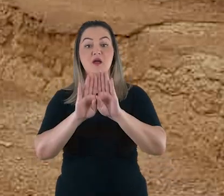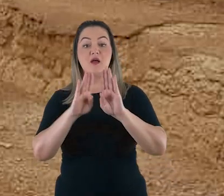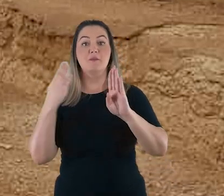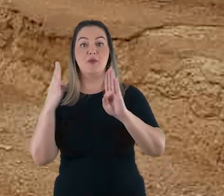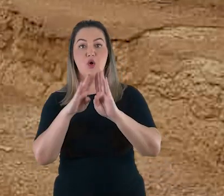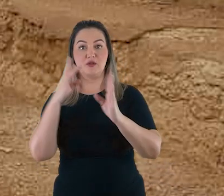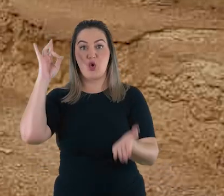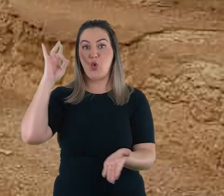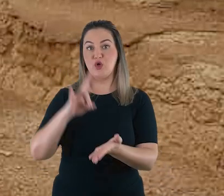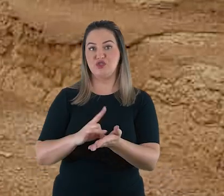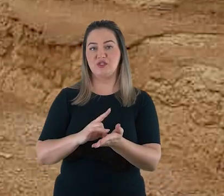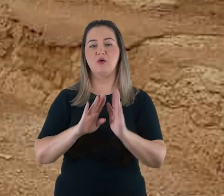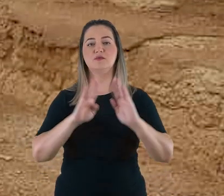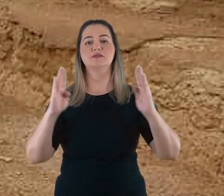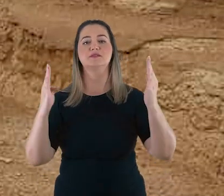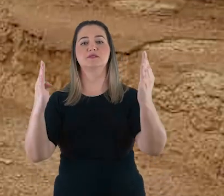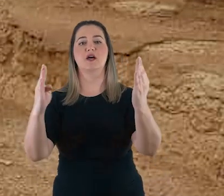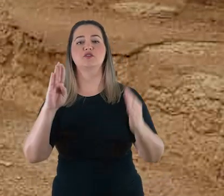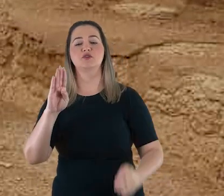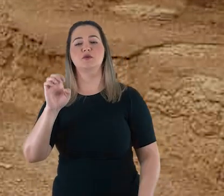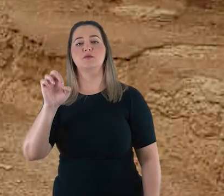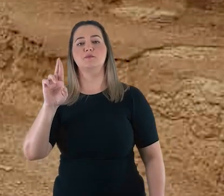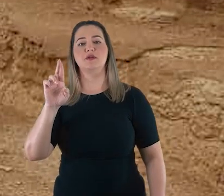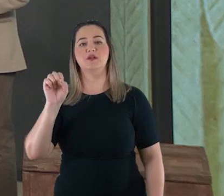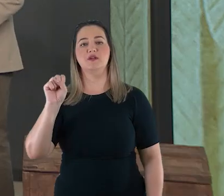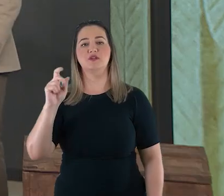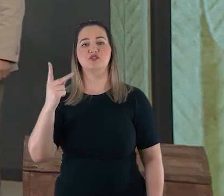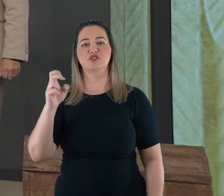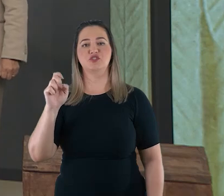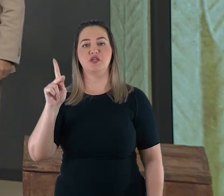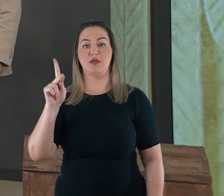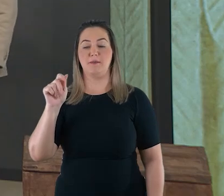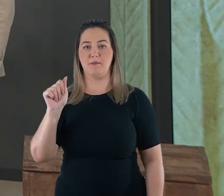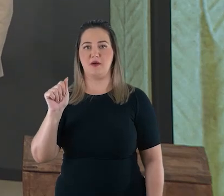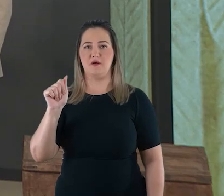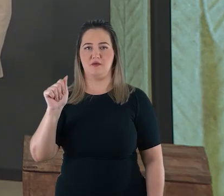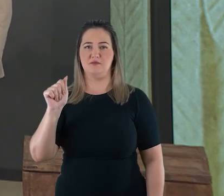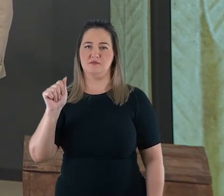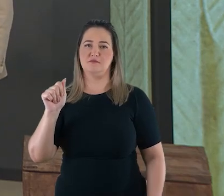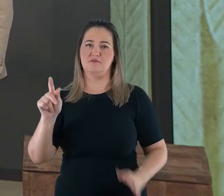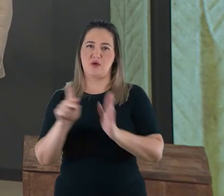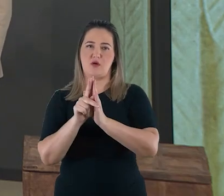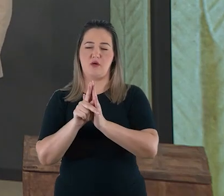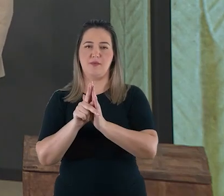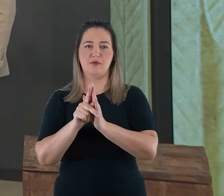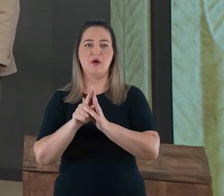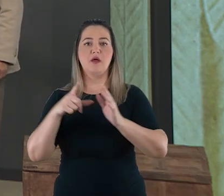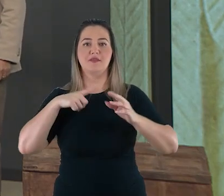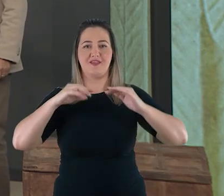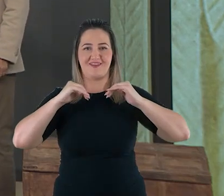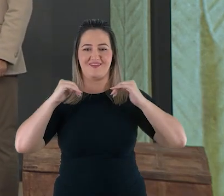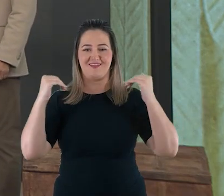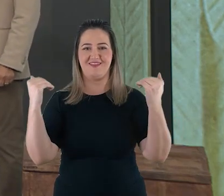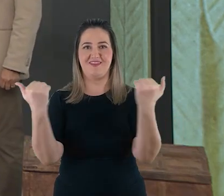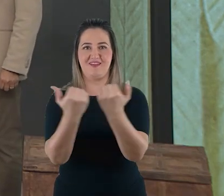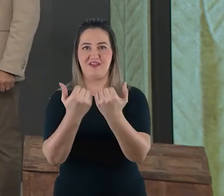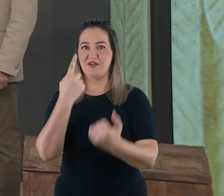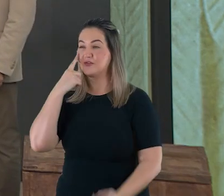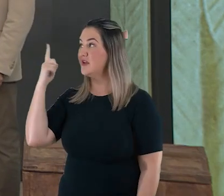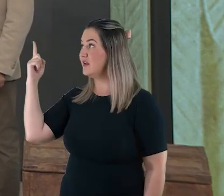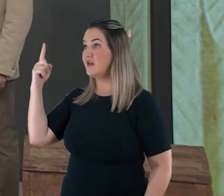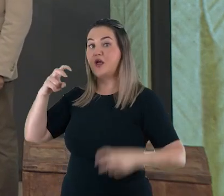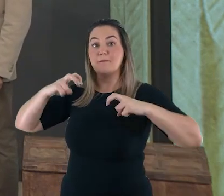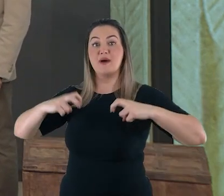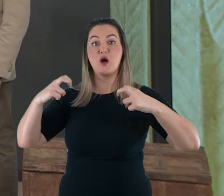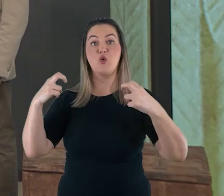Beersheba. Beersheba, você sabe, é uma das cidades bíblicas. E aqui você tem os bancos de julgamento ainda